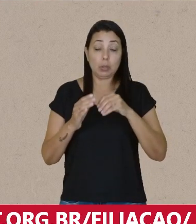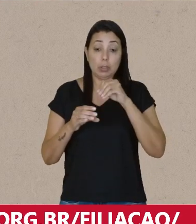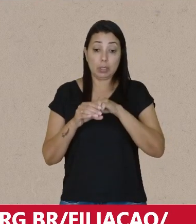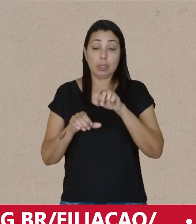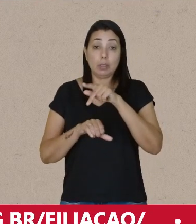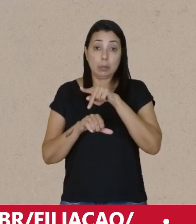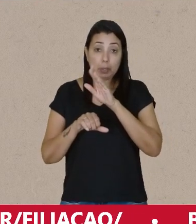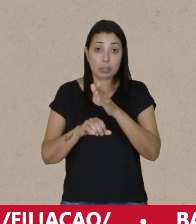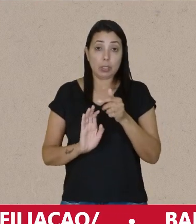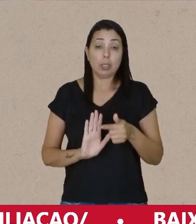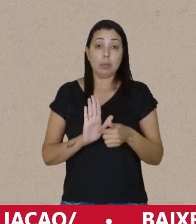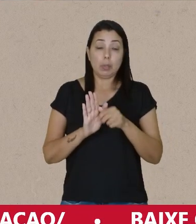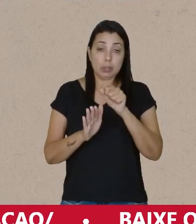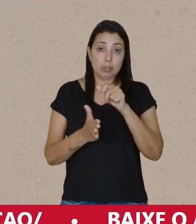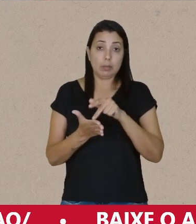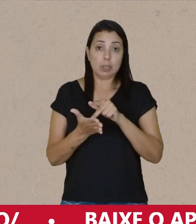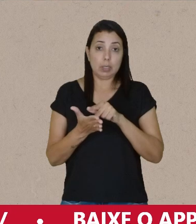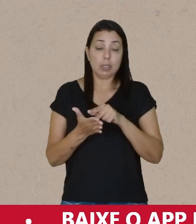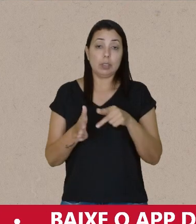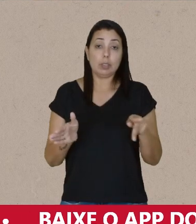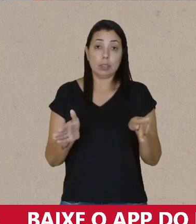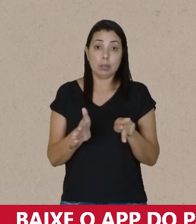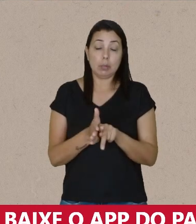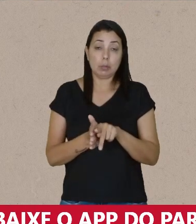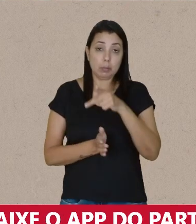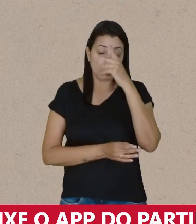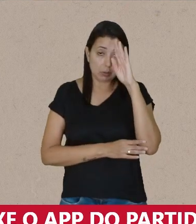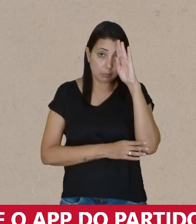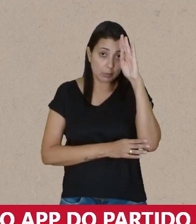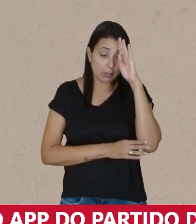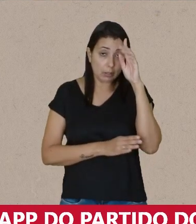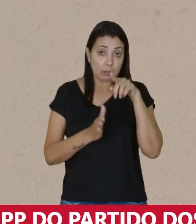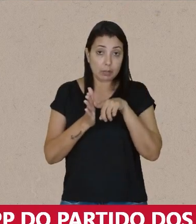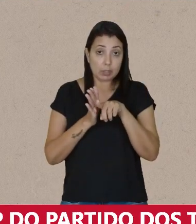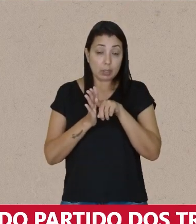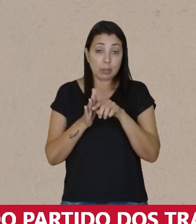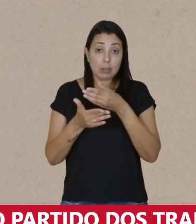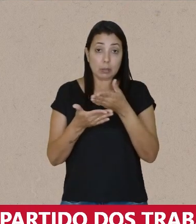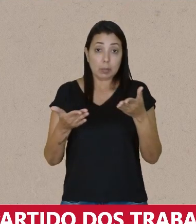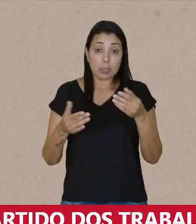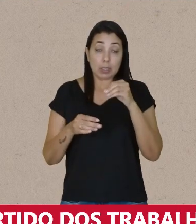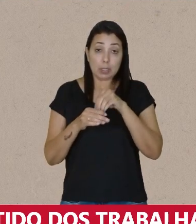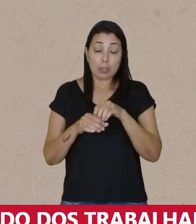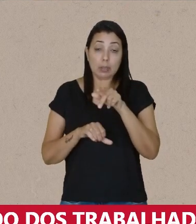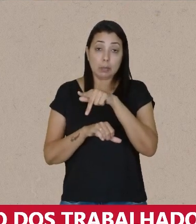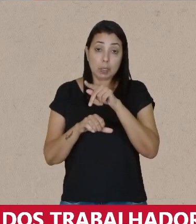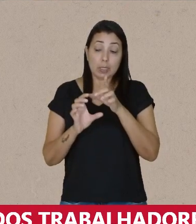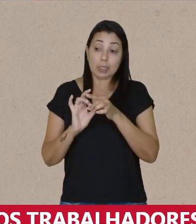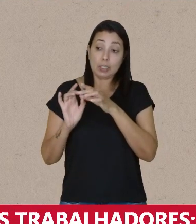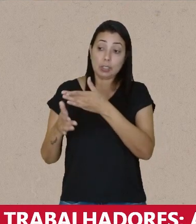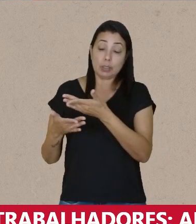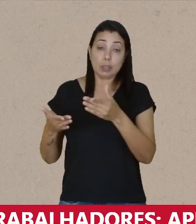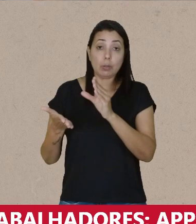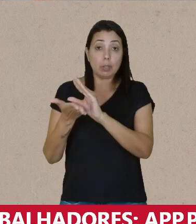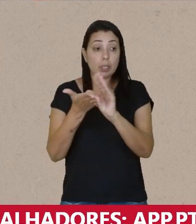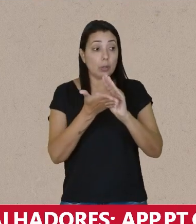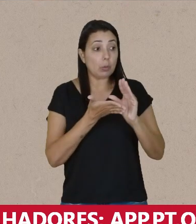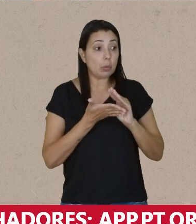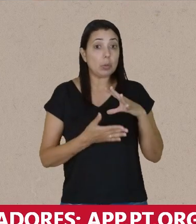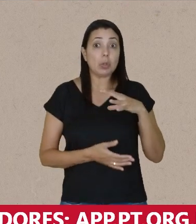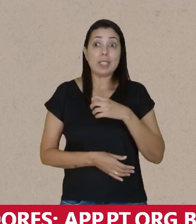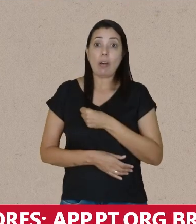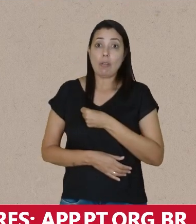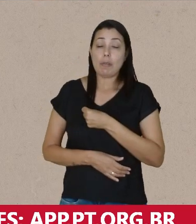já demonstra, evidentemente, que as próprias autoridades fiscais e monetárias também do país querem deixar seus recursos a salvo